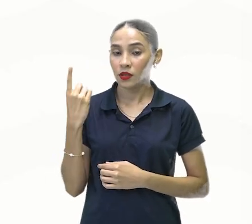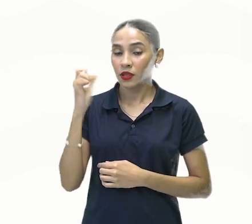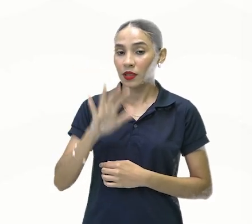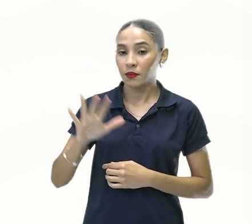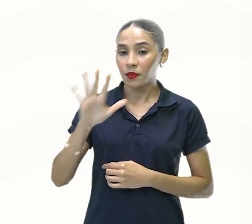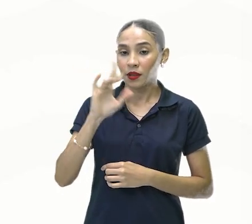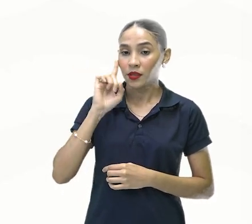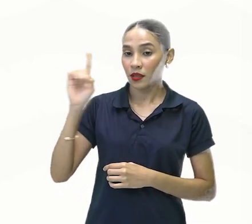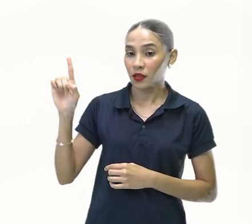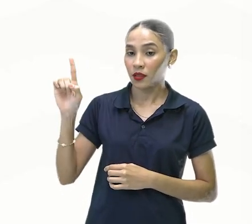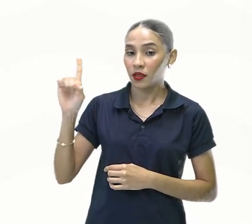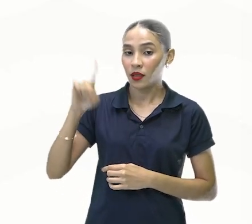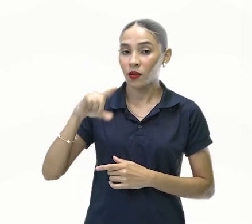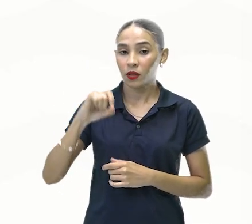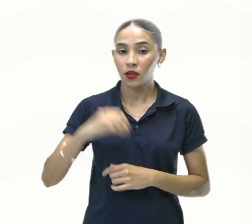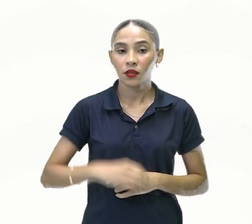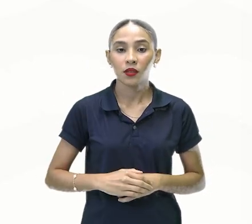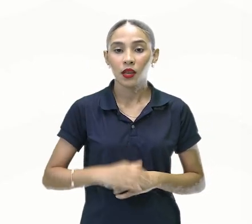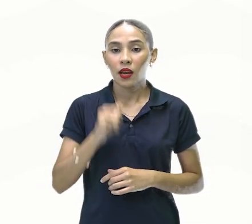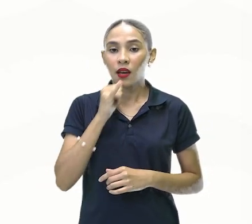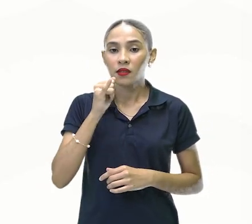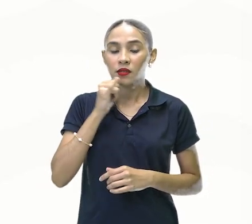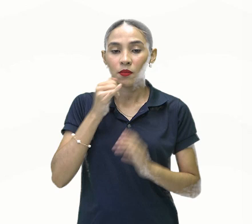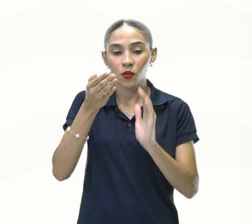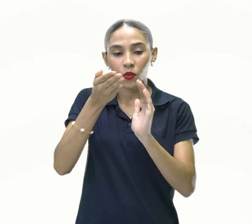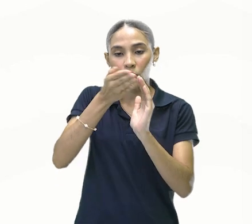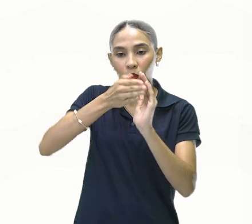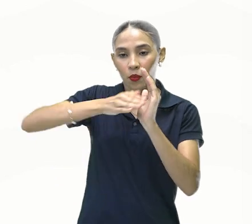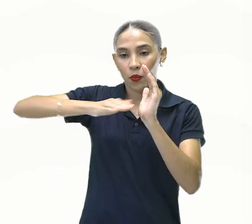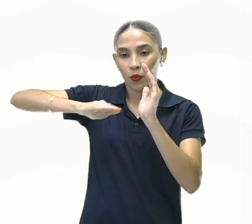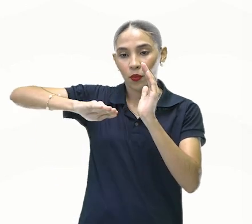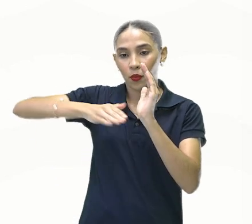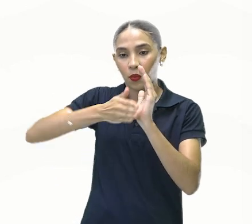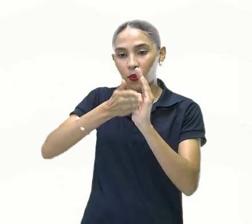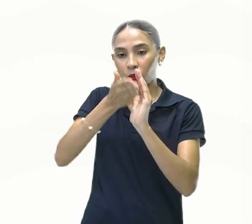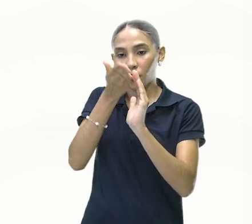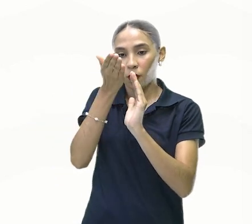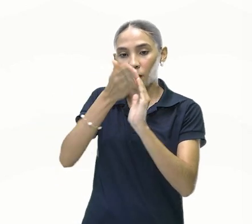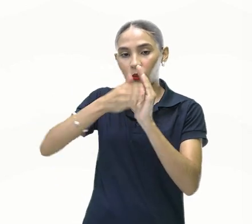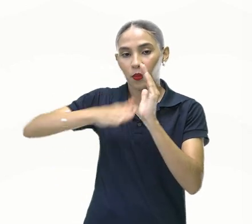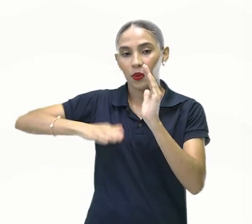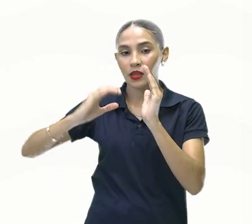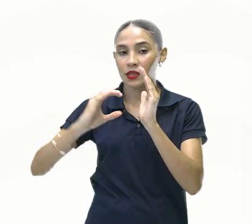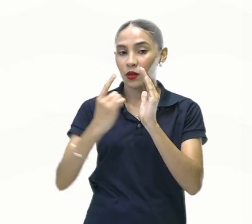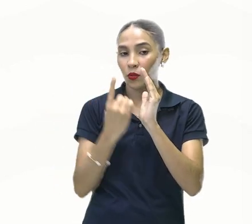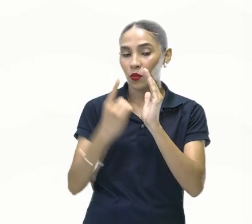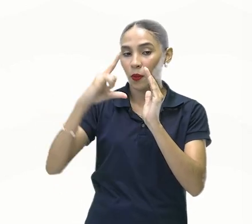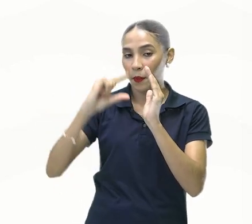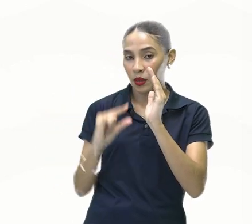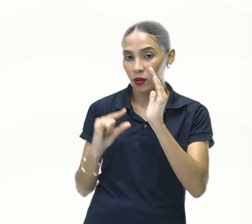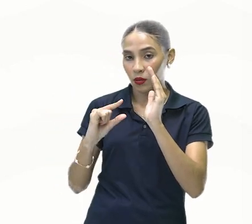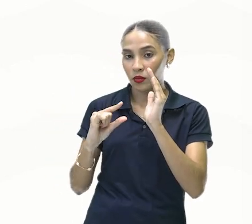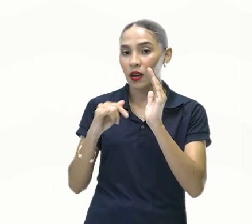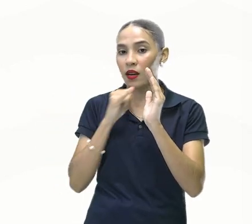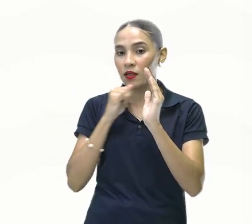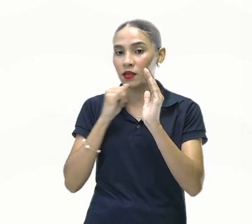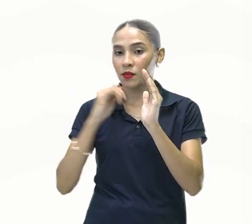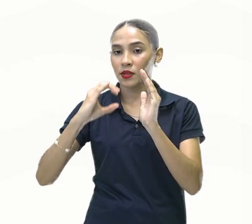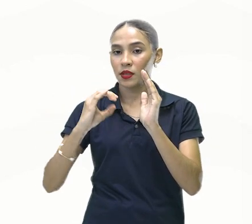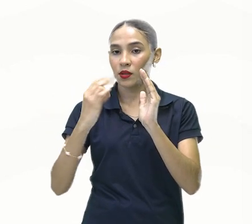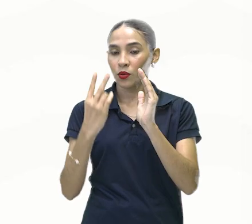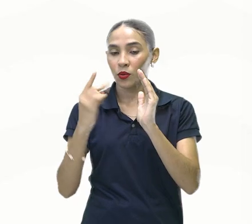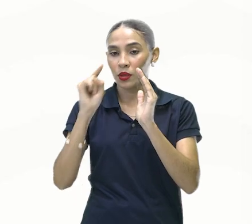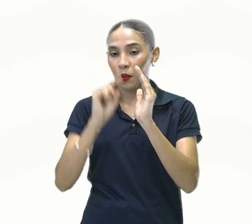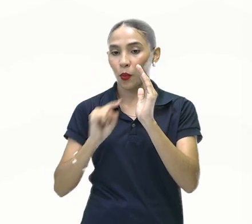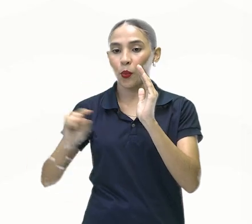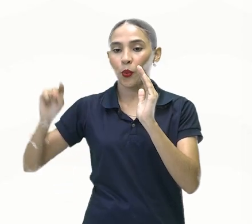C2, que aparecem aí na imagem, são os centros de curvatura das faces esféricas. C1 é da face menor lá, ó,